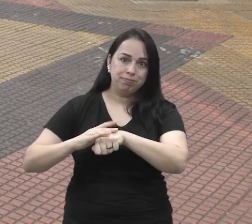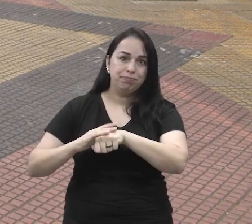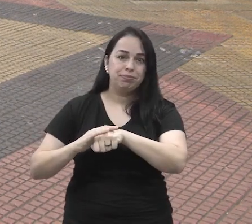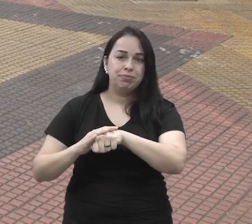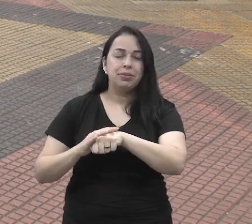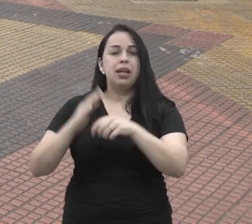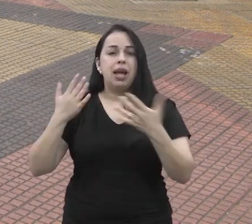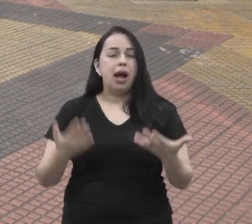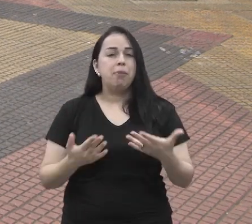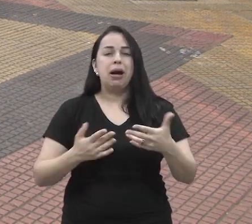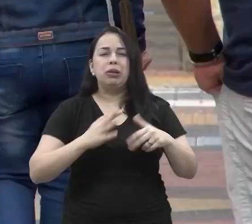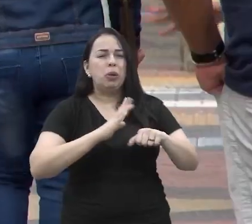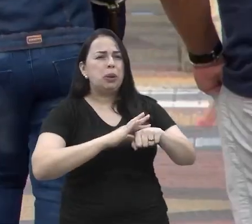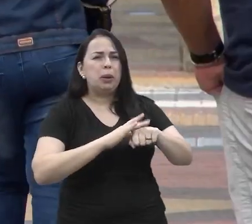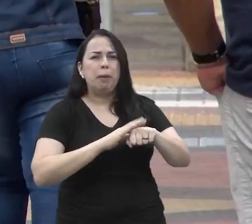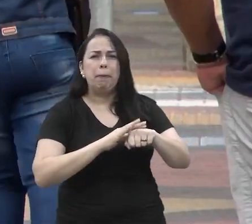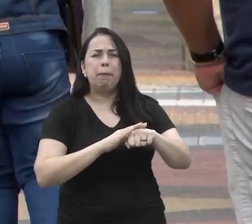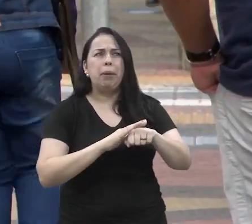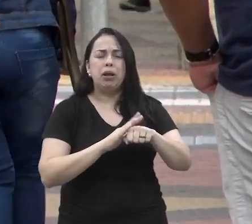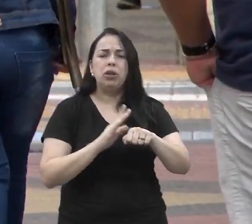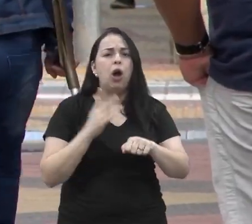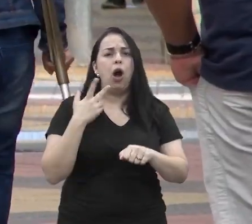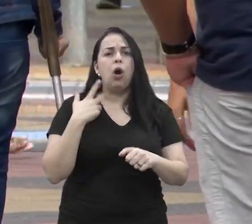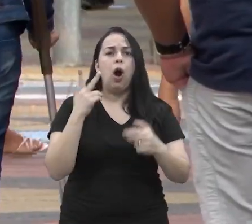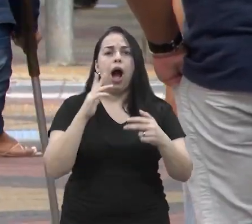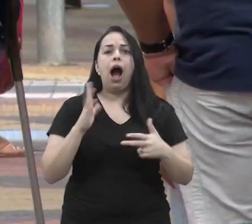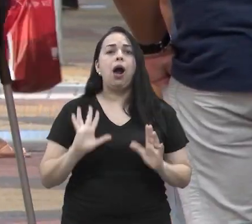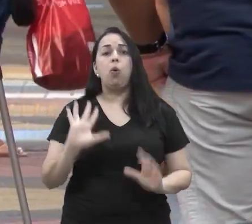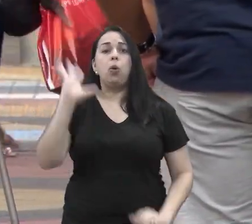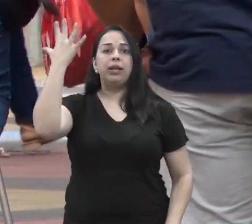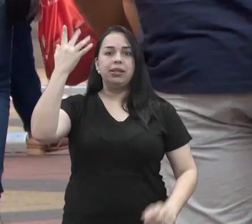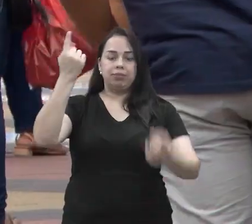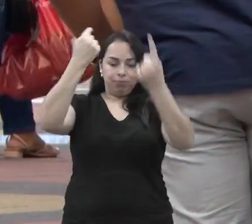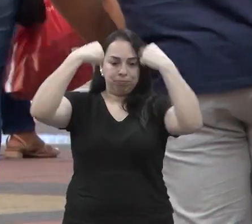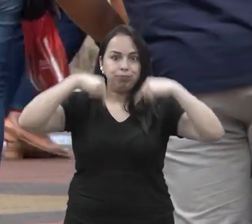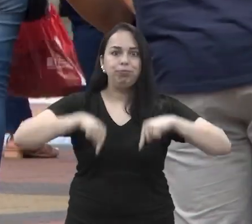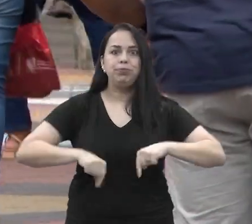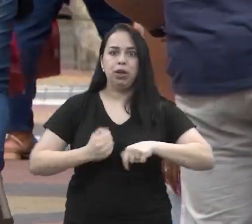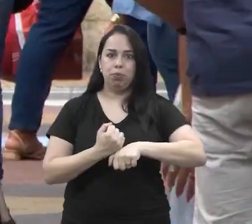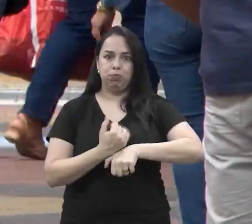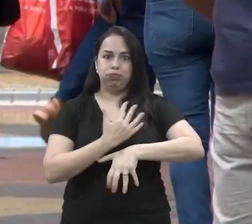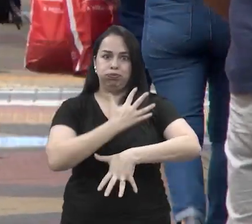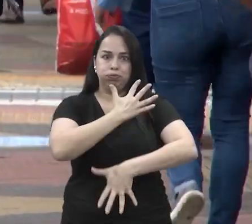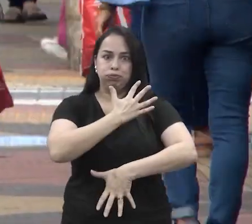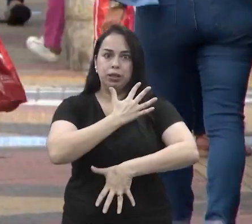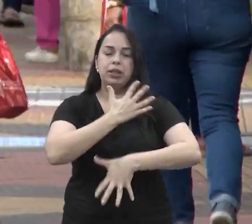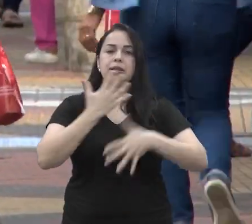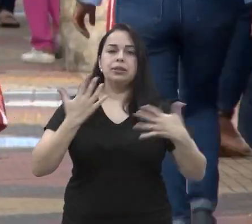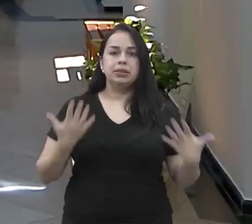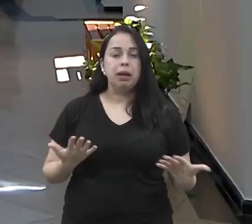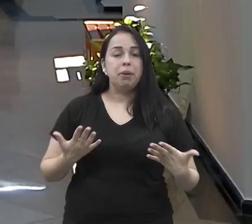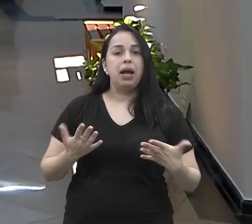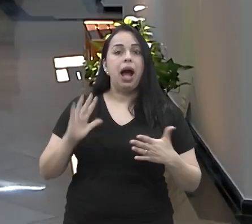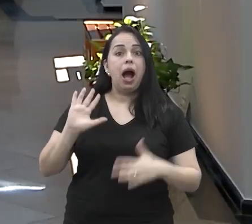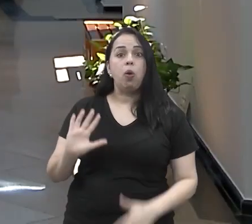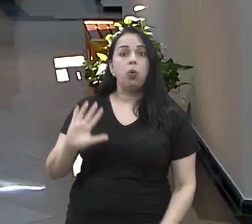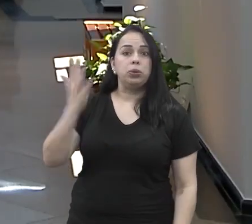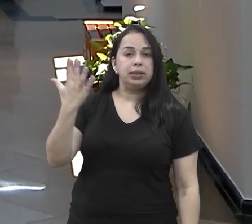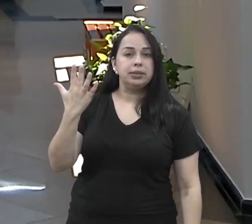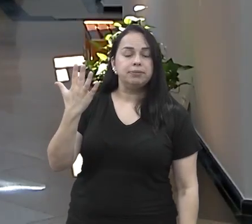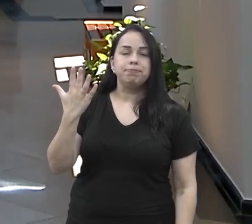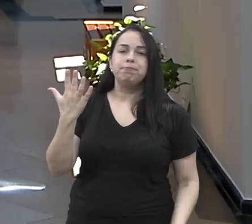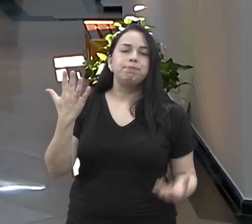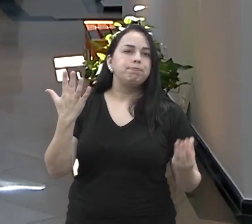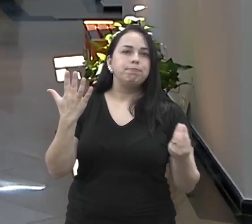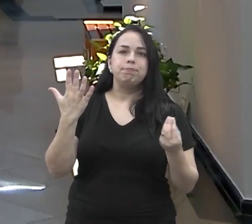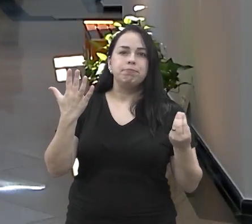2.800.000 vivem com a patologia. Ela é uma das doenças mais comuns do sistema nervoso central. A esclerose múltipla ela é